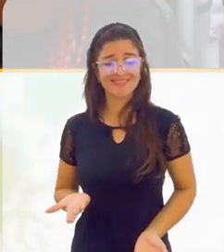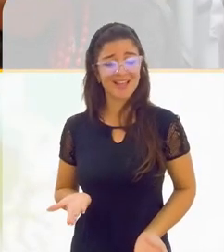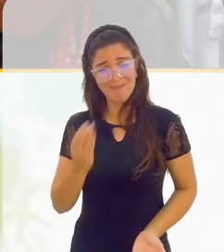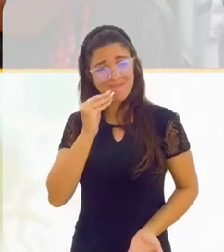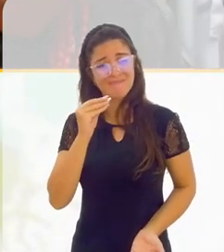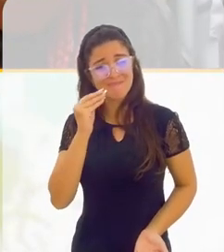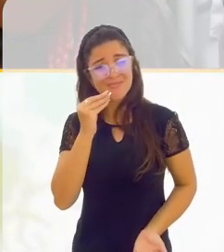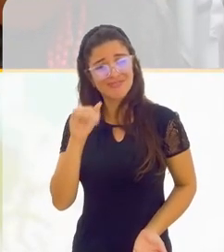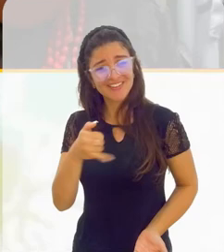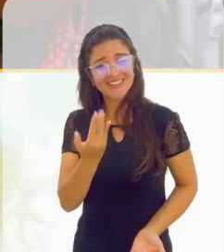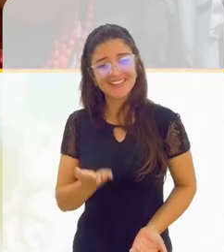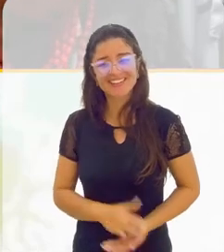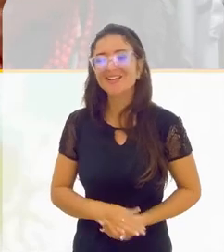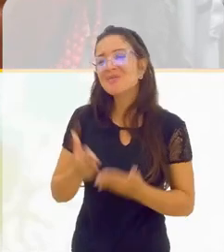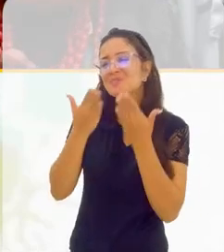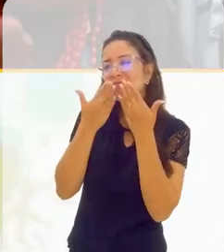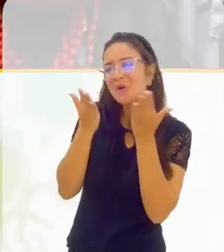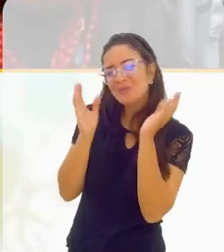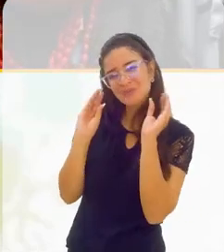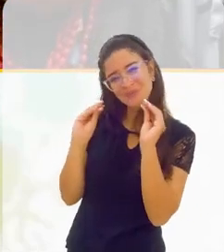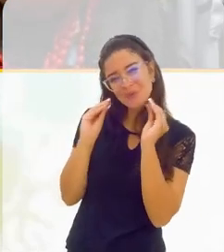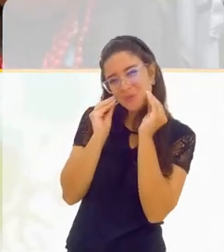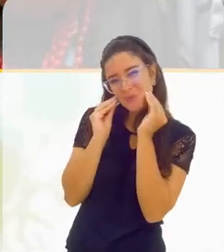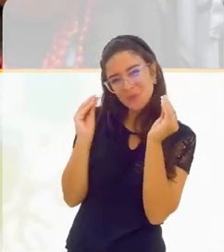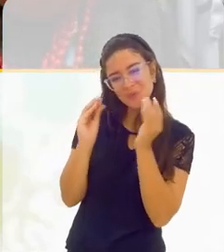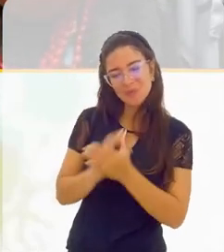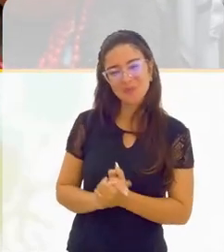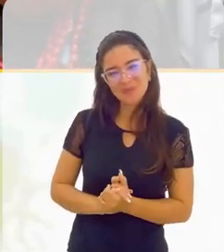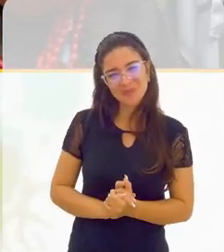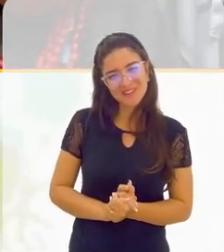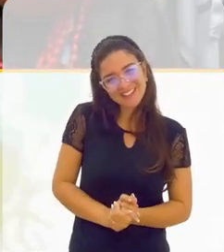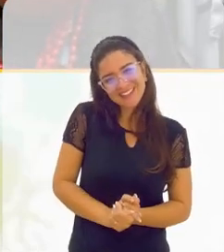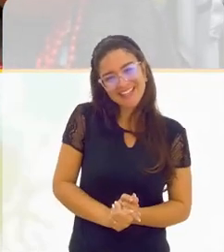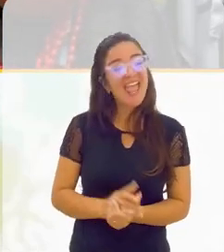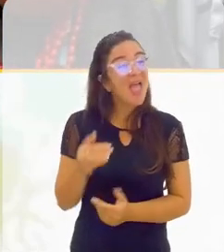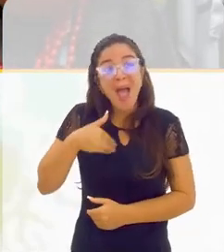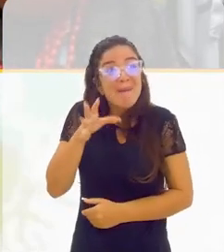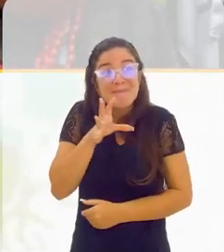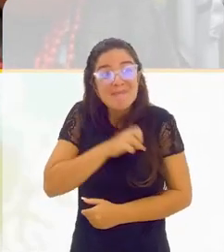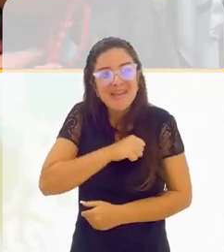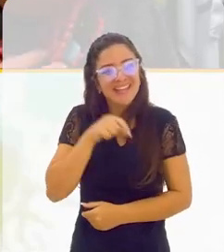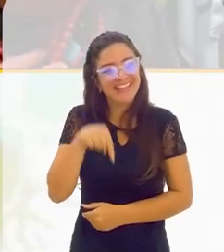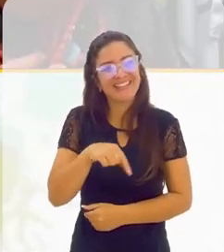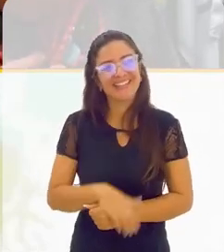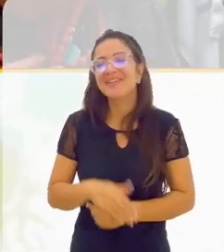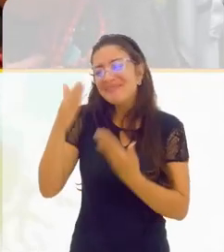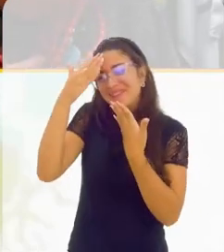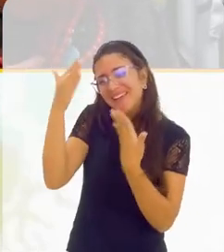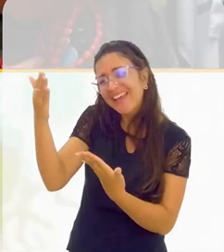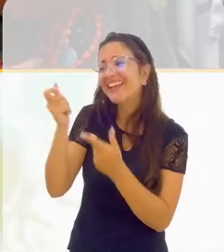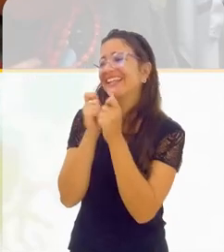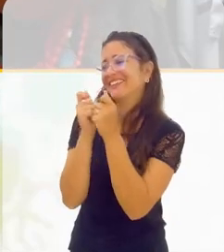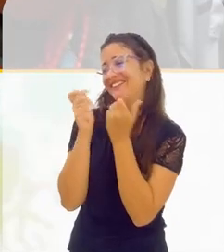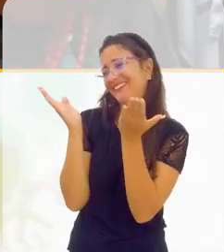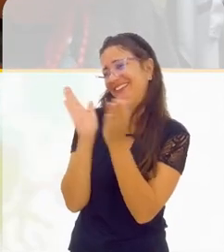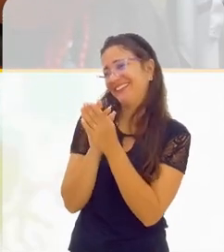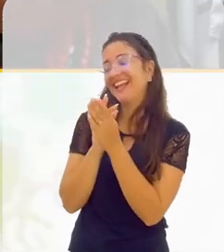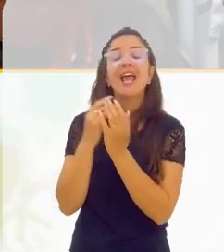Irene um beijo enorme outro para você obrigado Muito obrigada pela entrevista agradeço